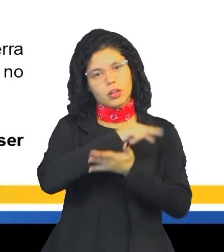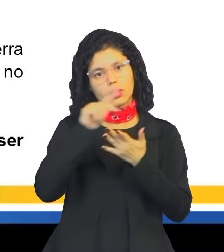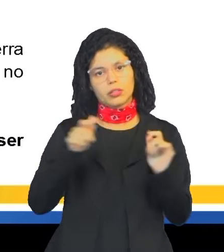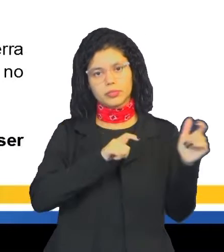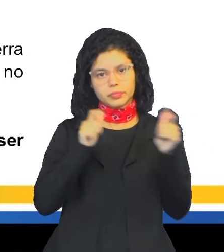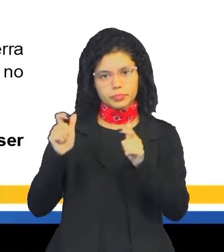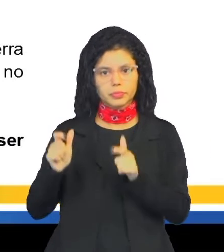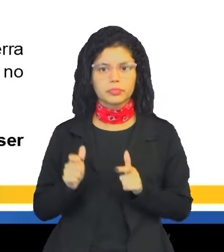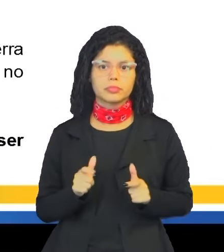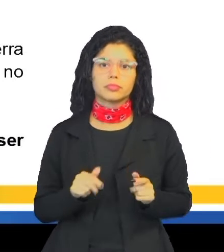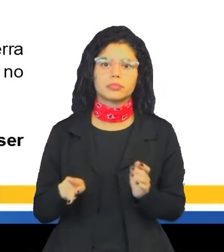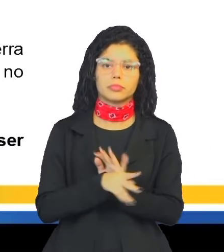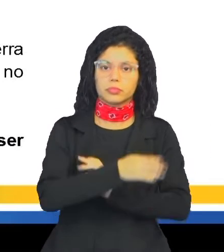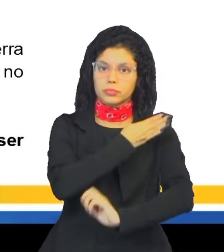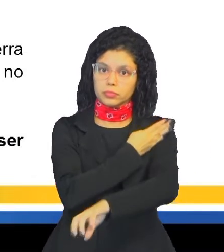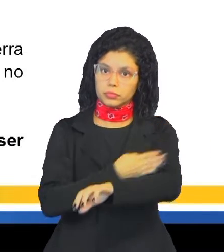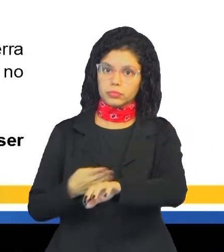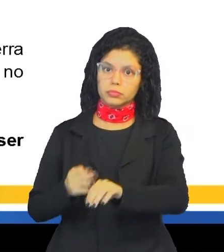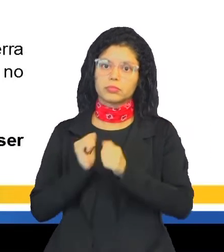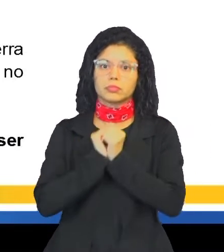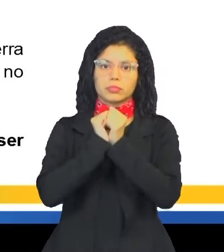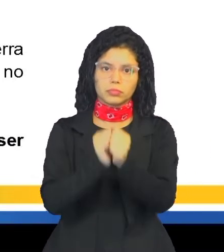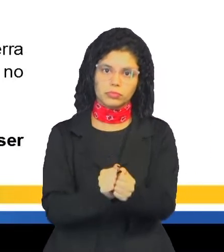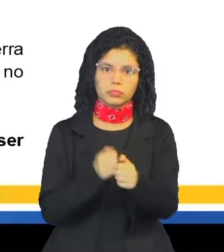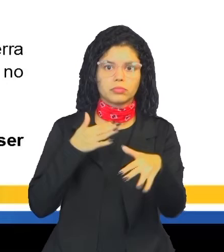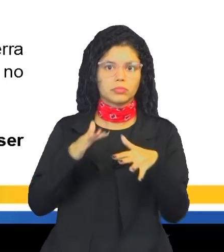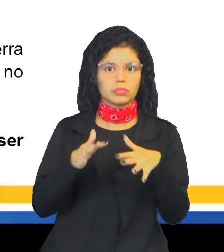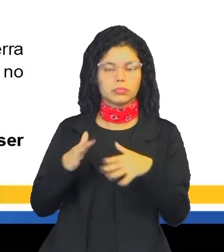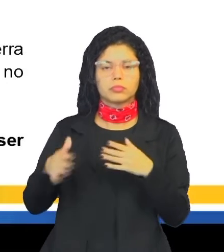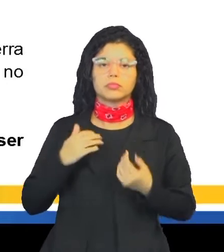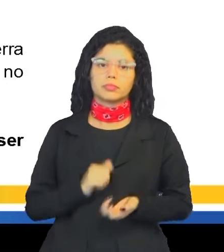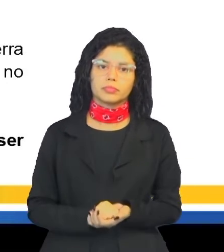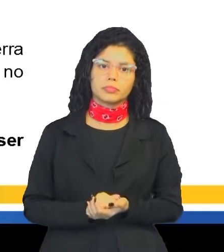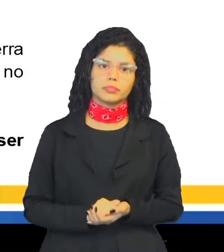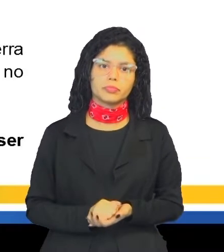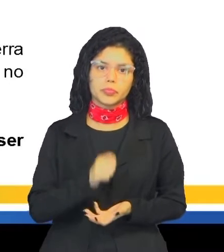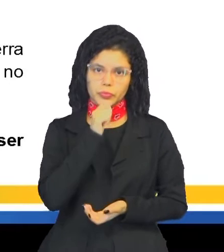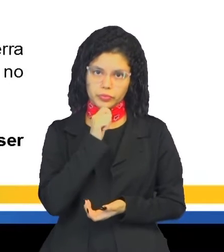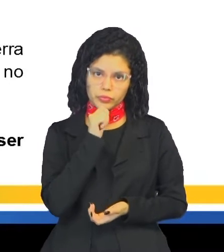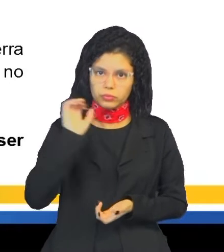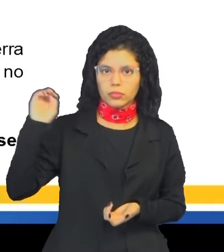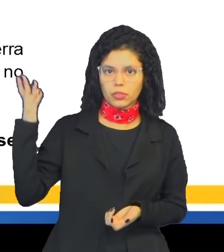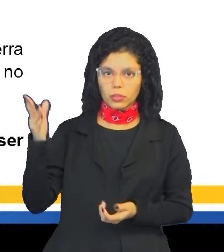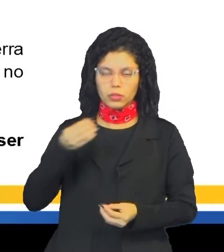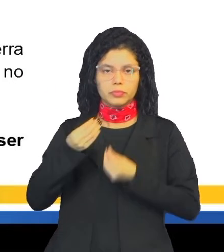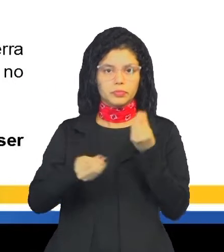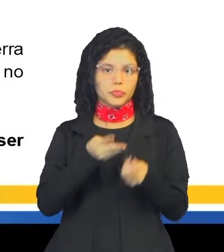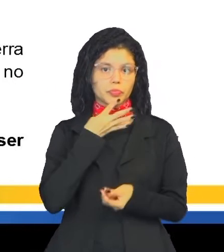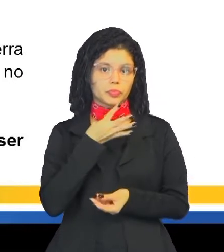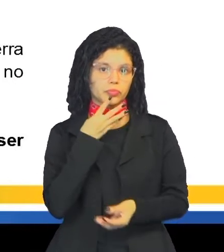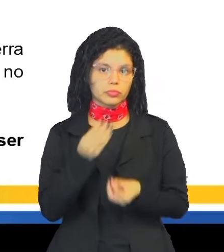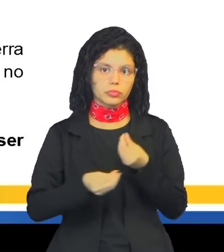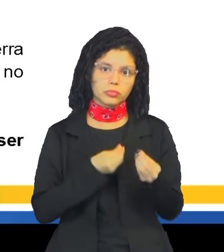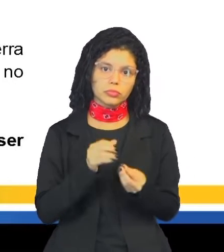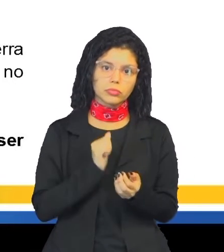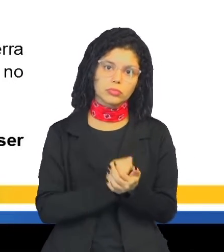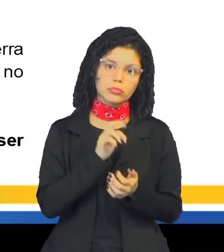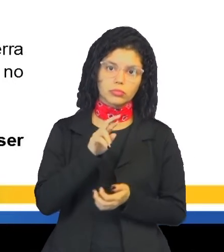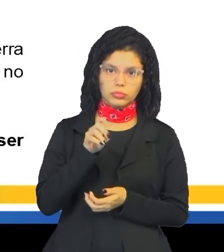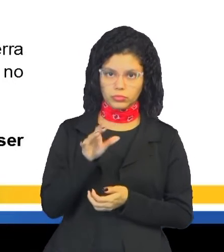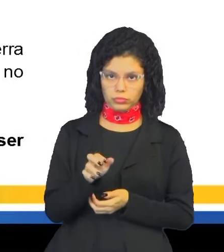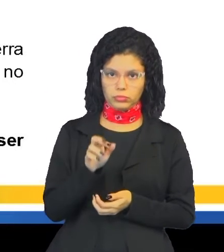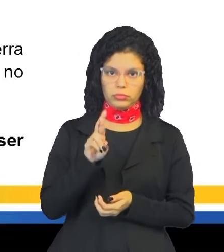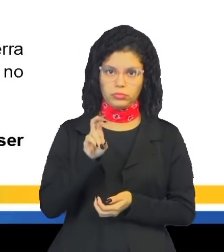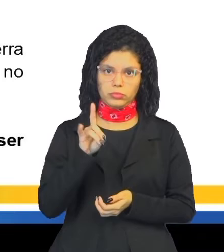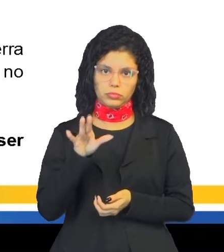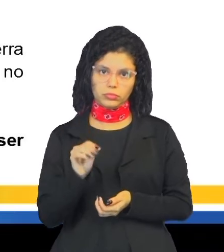diversas etnias, inclusive brancos, participavam desse movimento. Entre os abolicionistas mais conhecidos, a gente tem aí o André Rebouças,